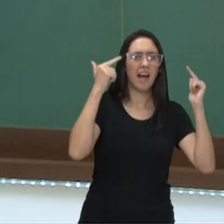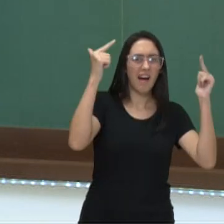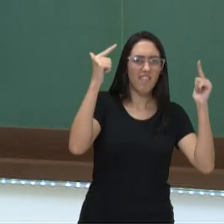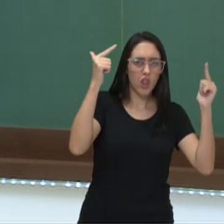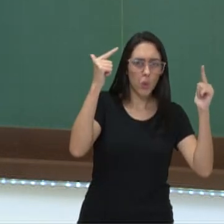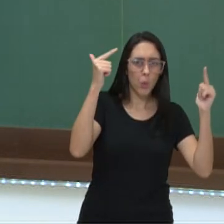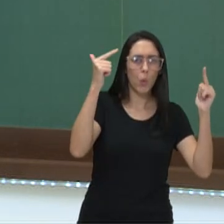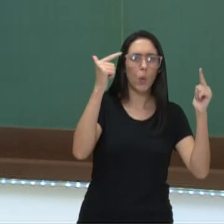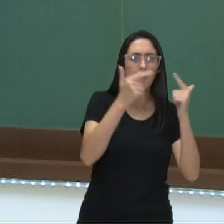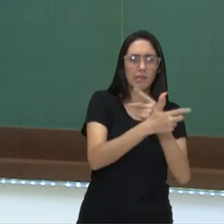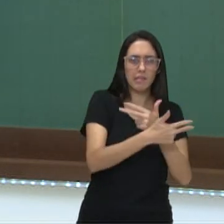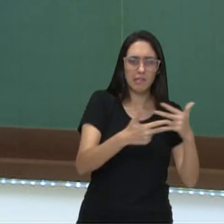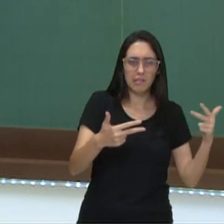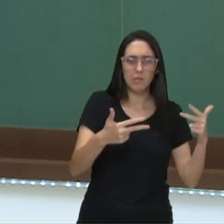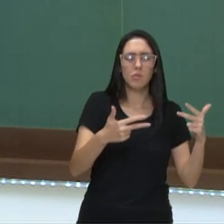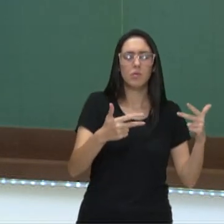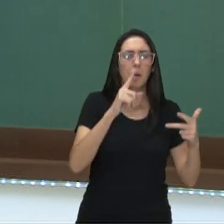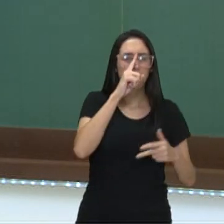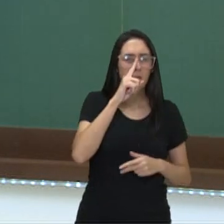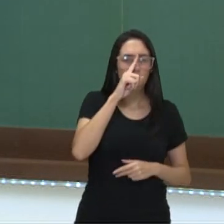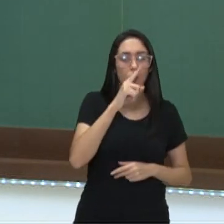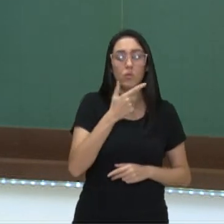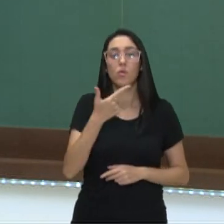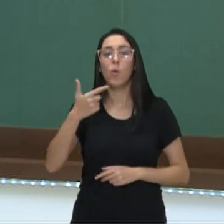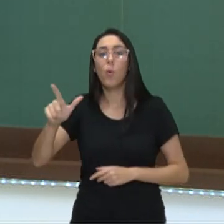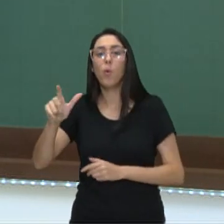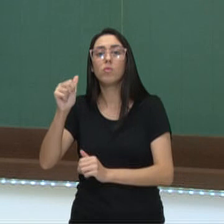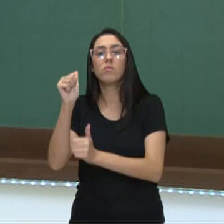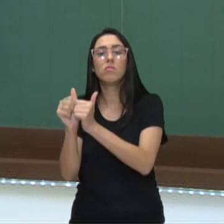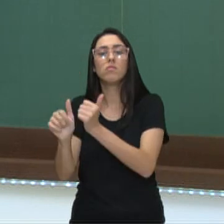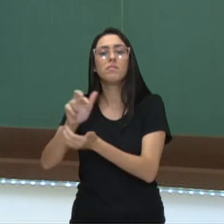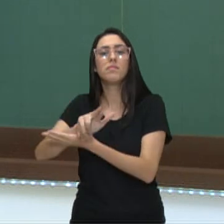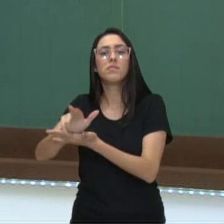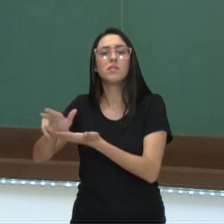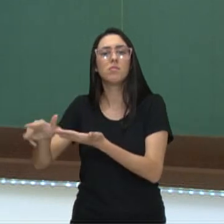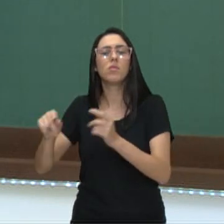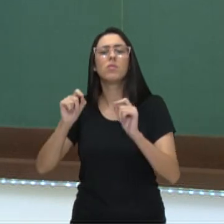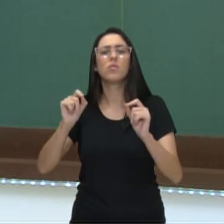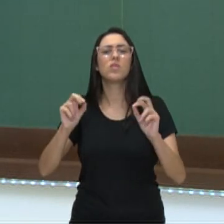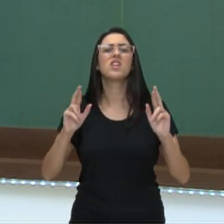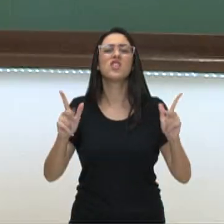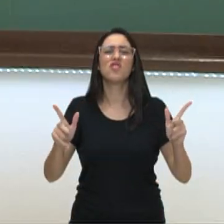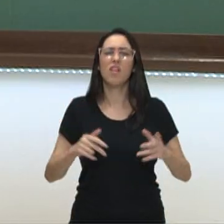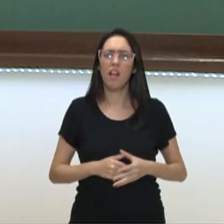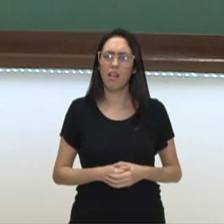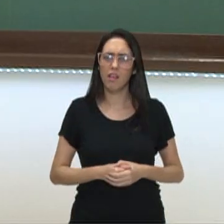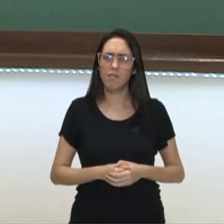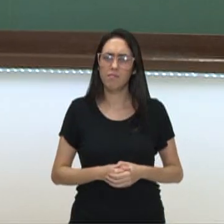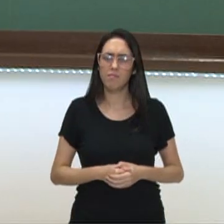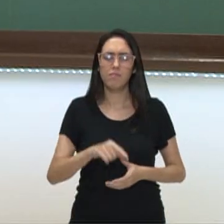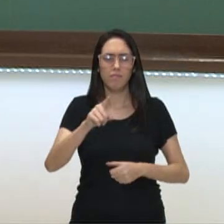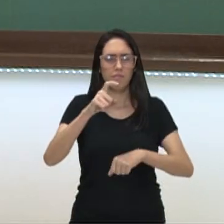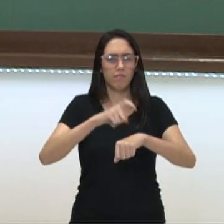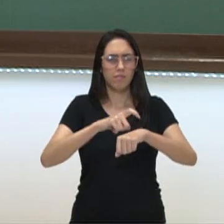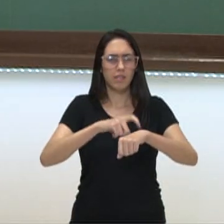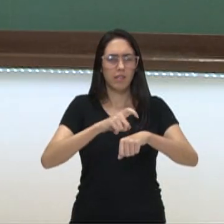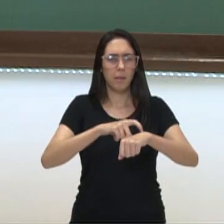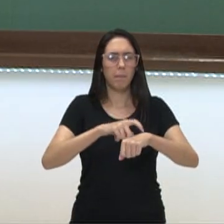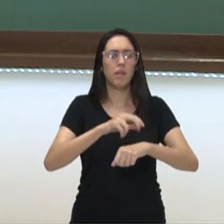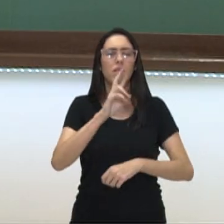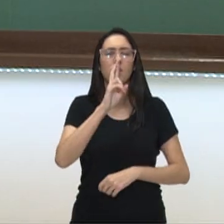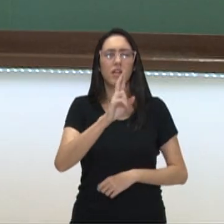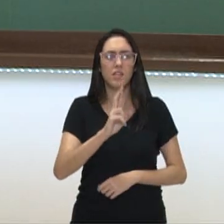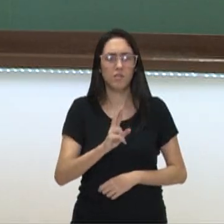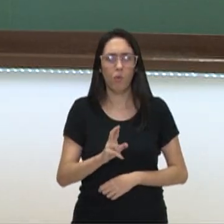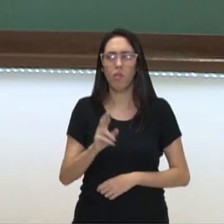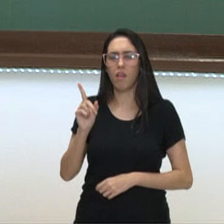diferenciam esses esportes das práticas de aventura? Um tempinho aí para você